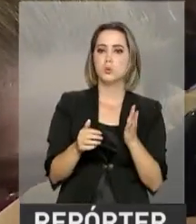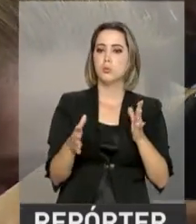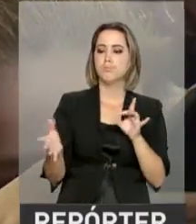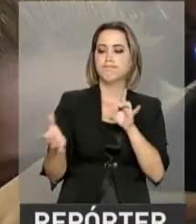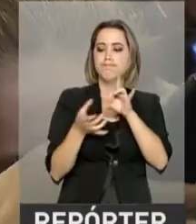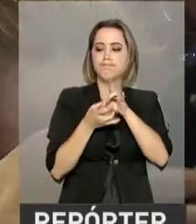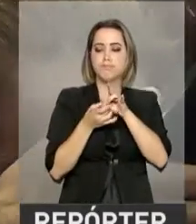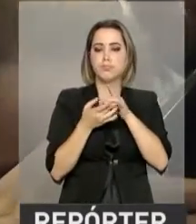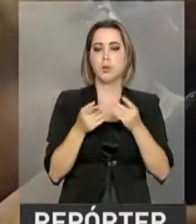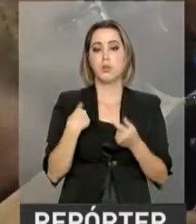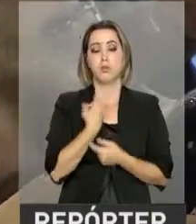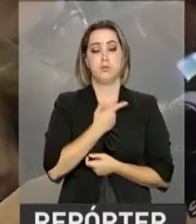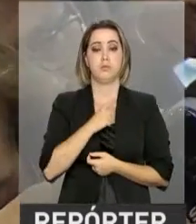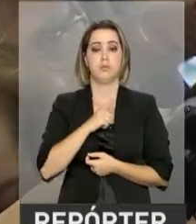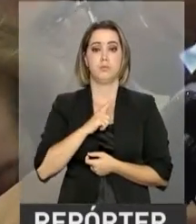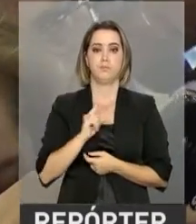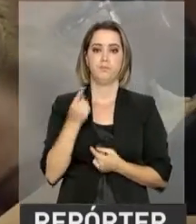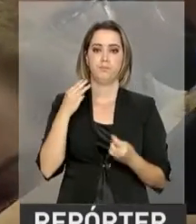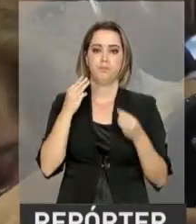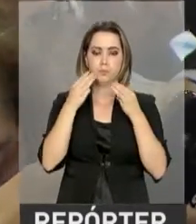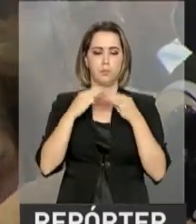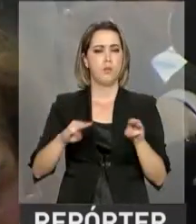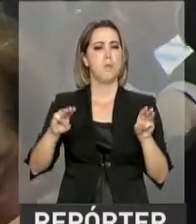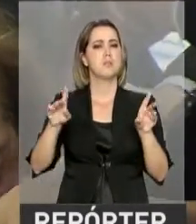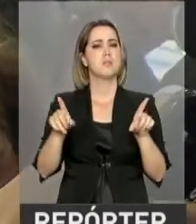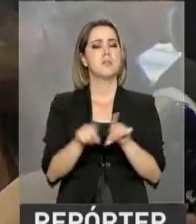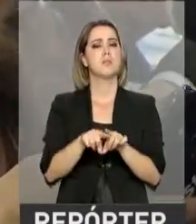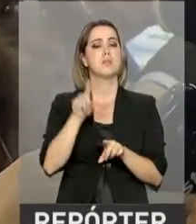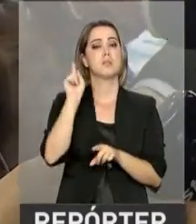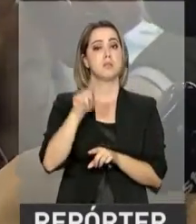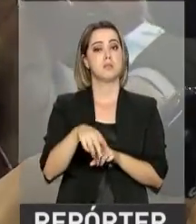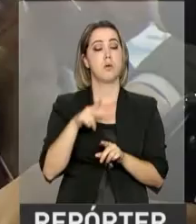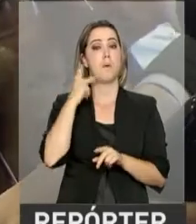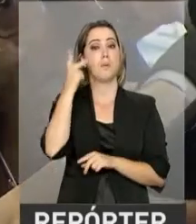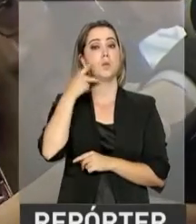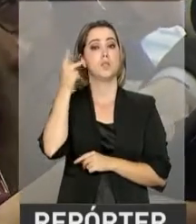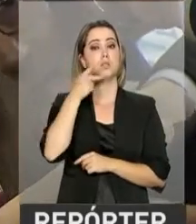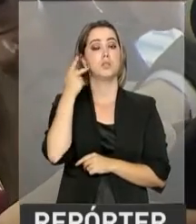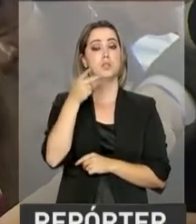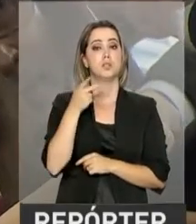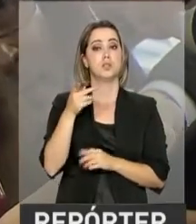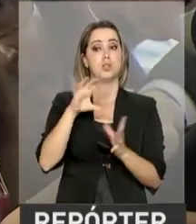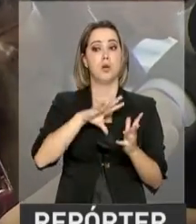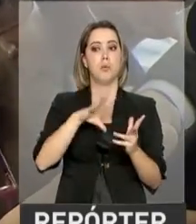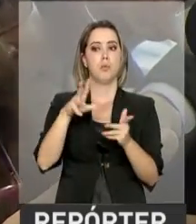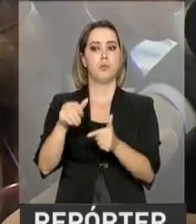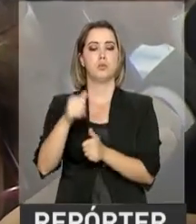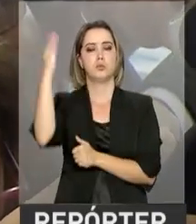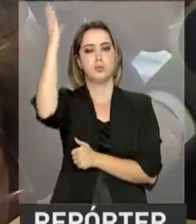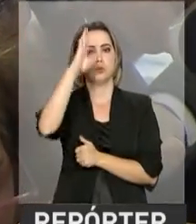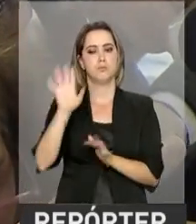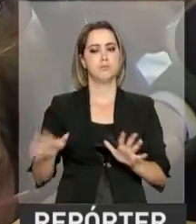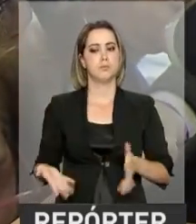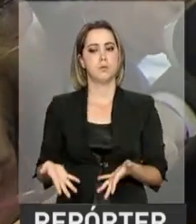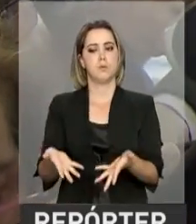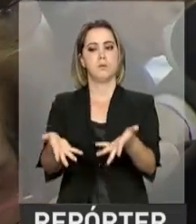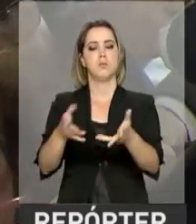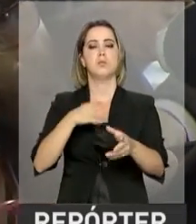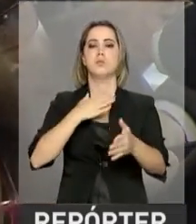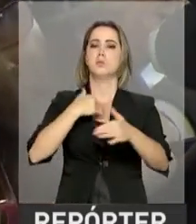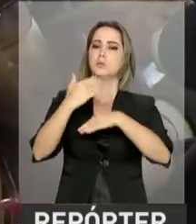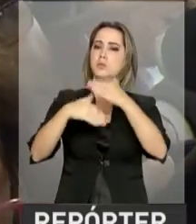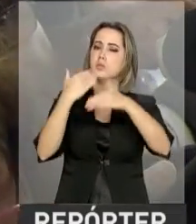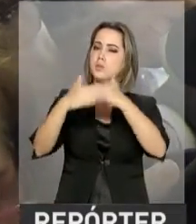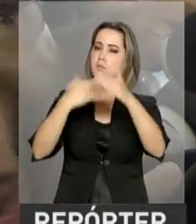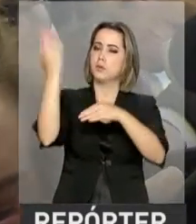principal missão agora é fazer da política externa brasileira um fator a mais para impulsionar o desenvolvimento brasileiro,